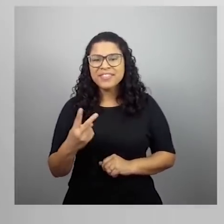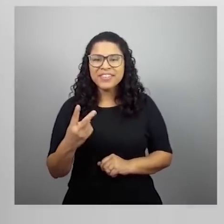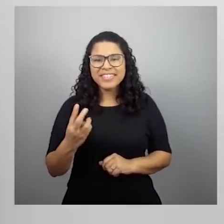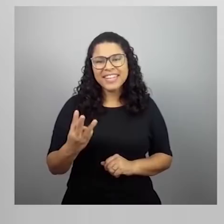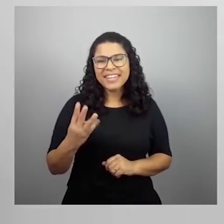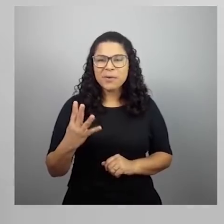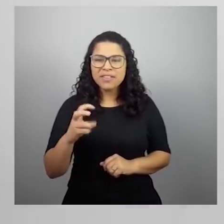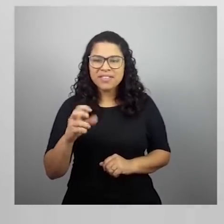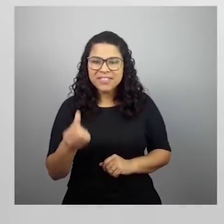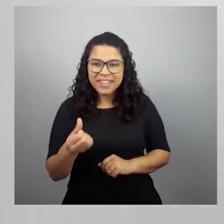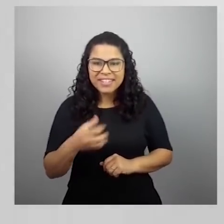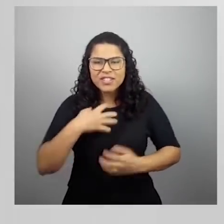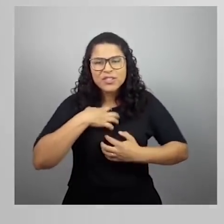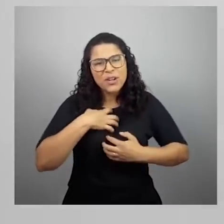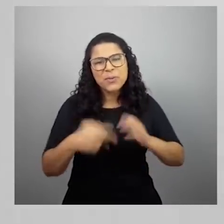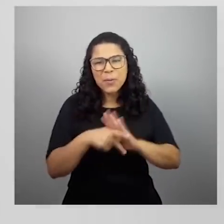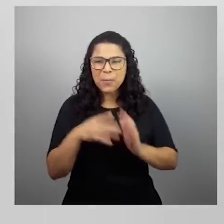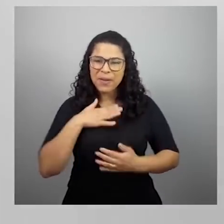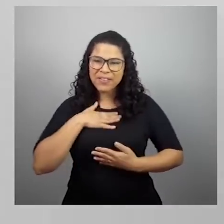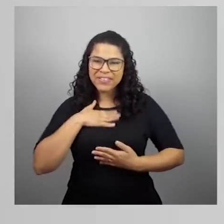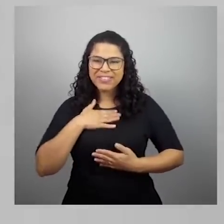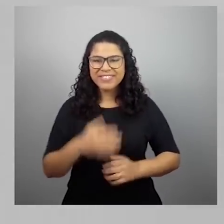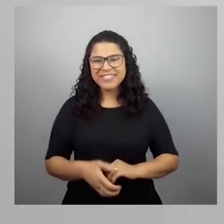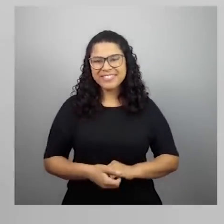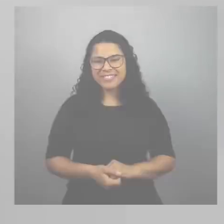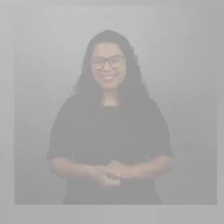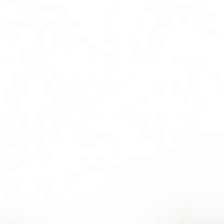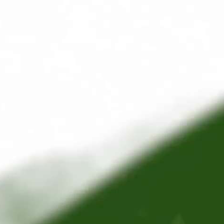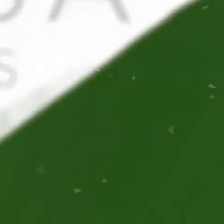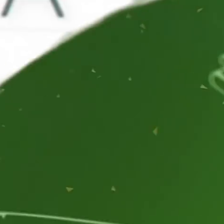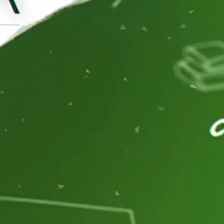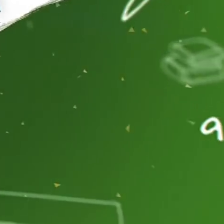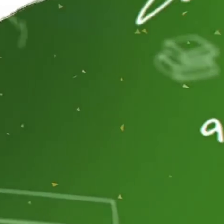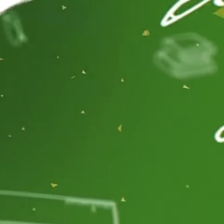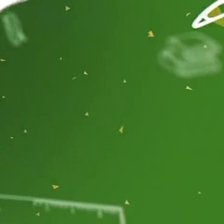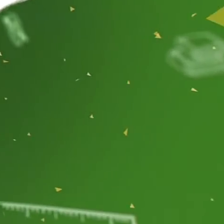4, 5, 6. 2, 3, 4, 5, 6. Do meu jeitinho, né, gente?